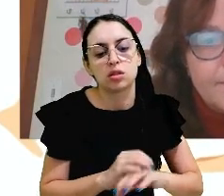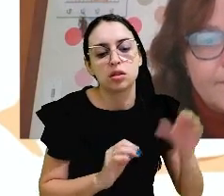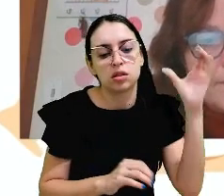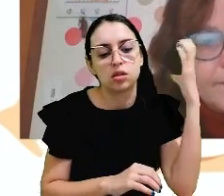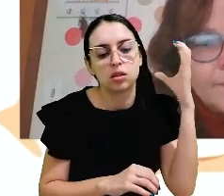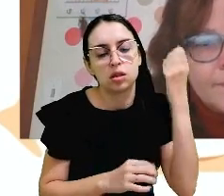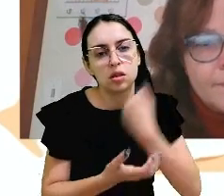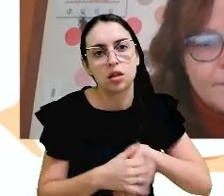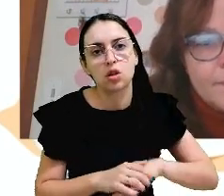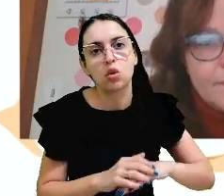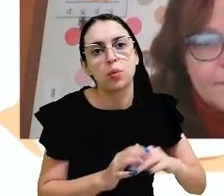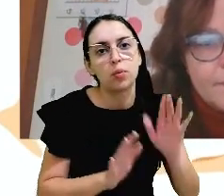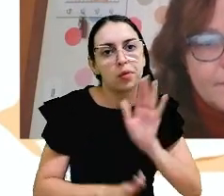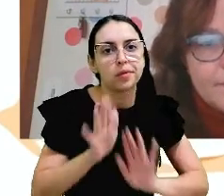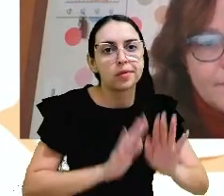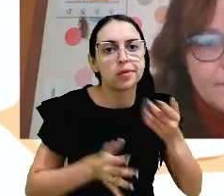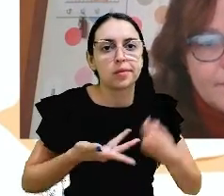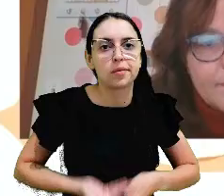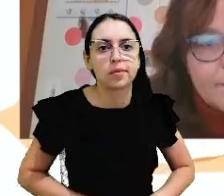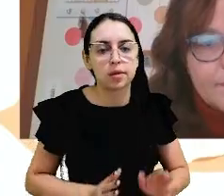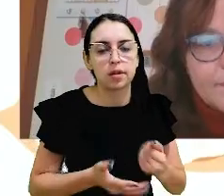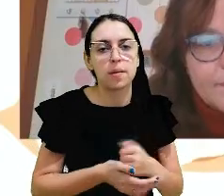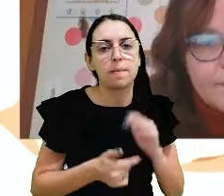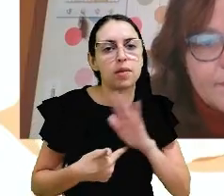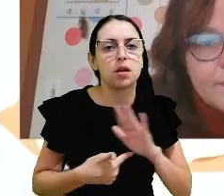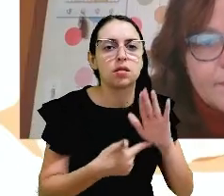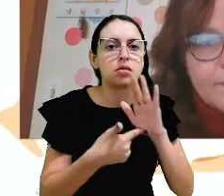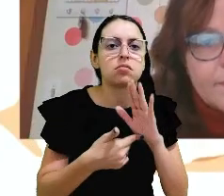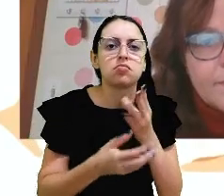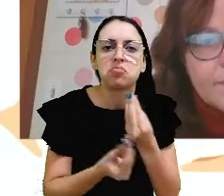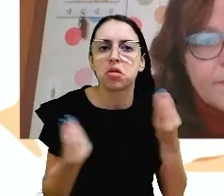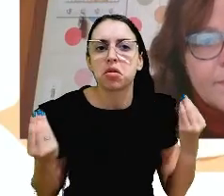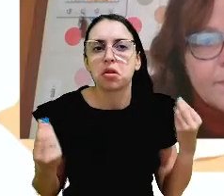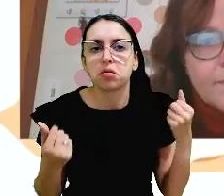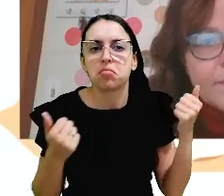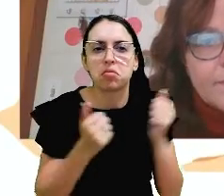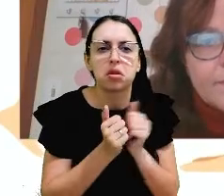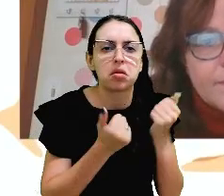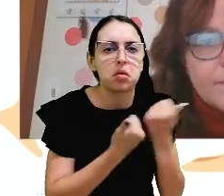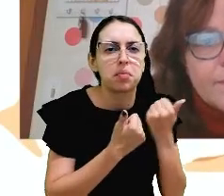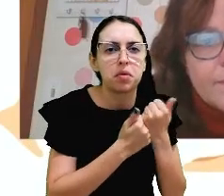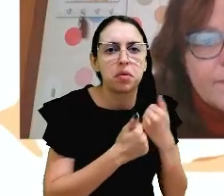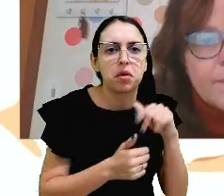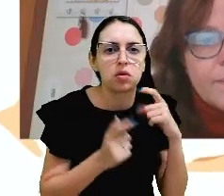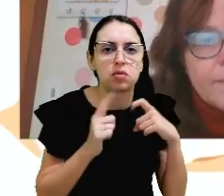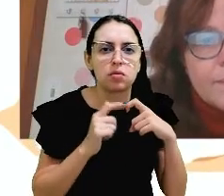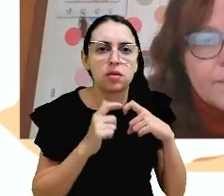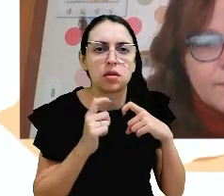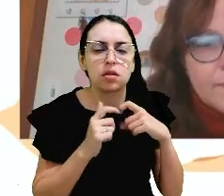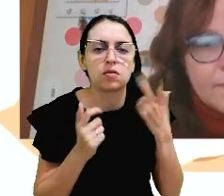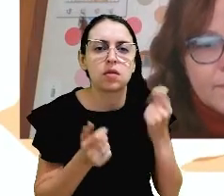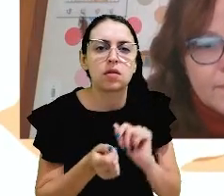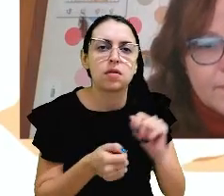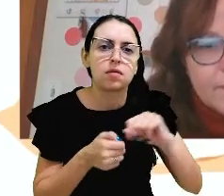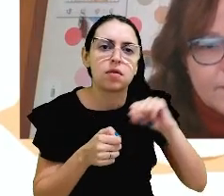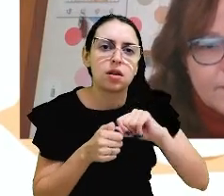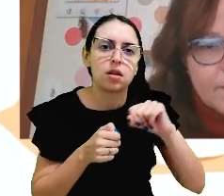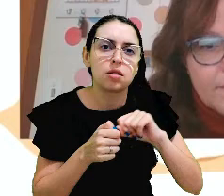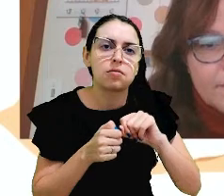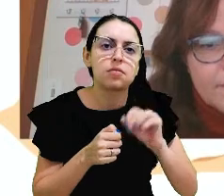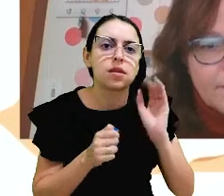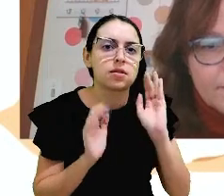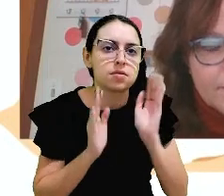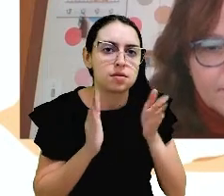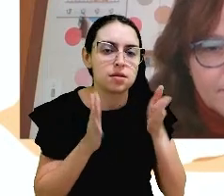Costume na Assistência ao Parto, e ela mostra como muito da assistência feita por médicos, ela é feita de uma forma costumeira,